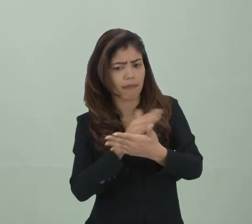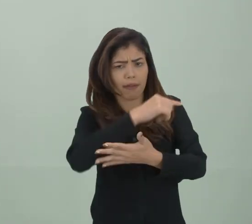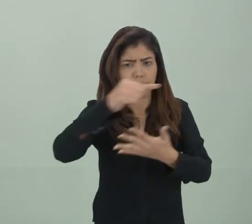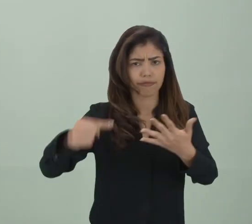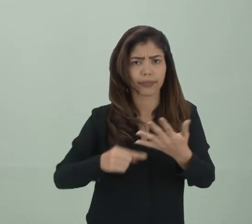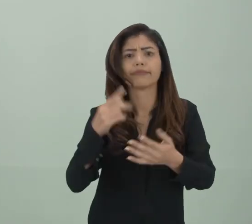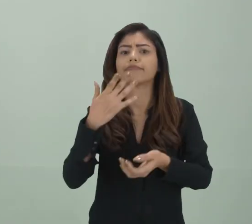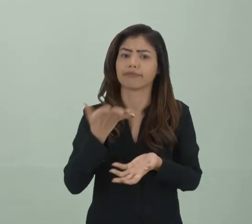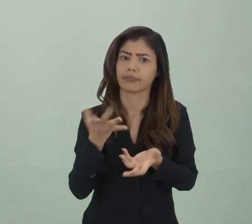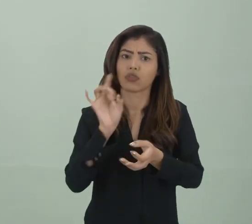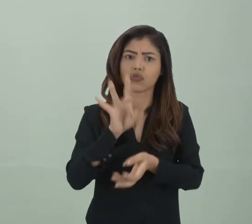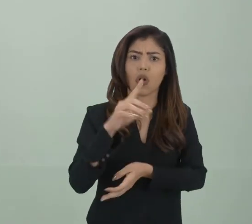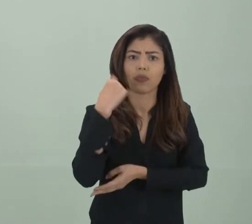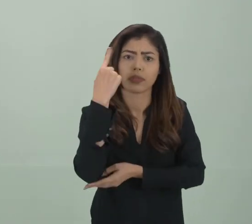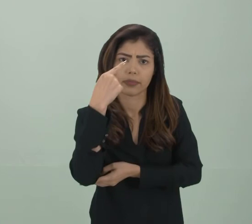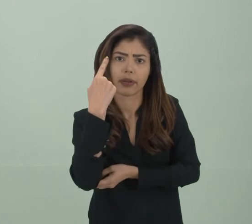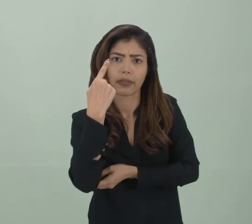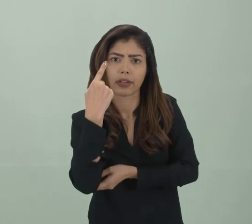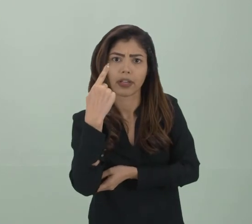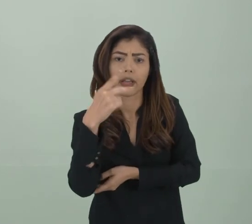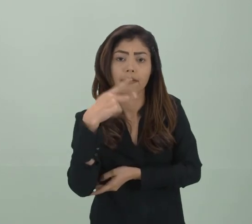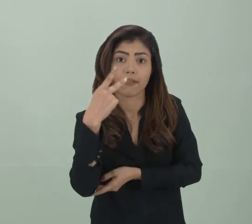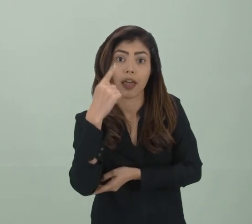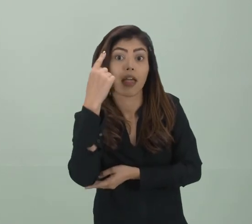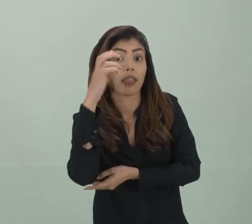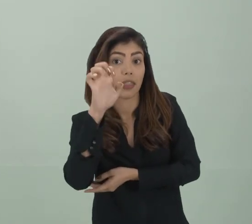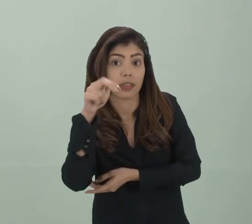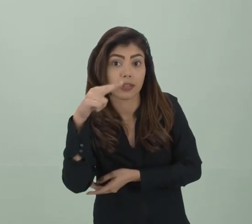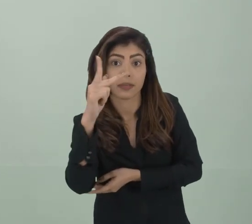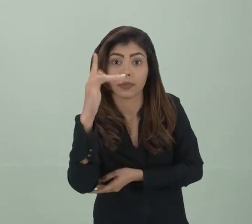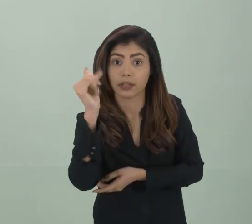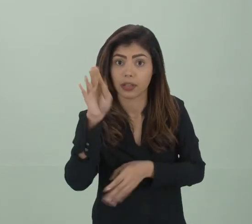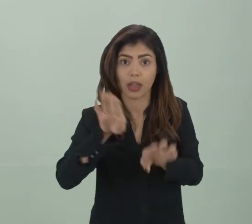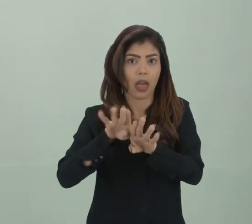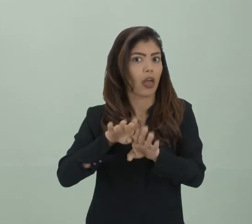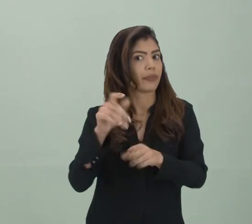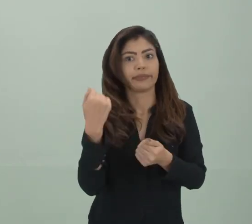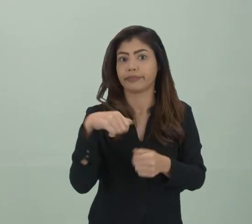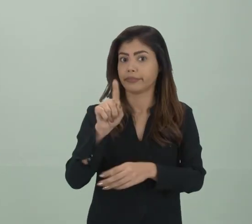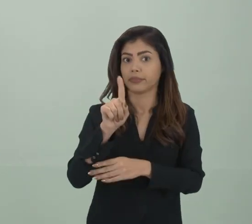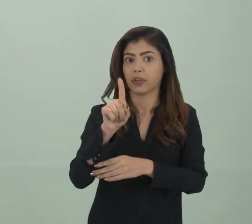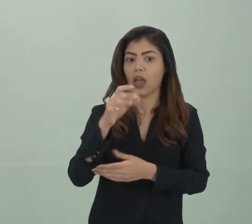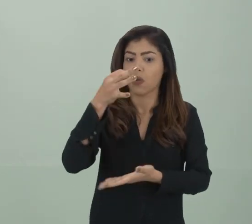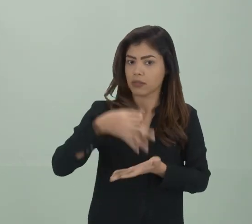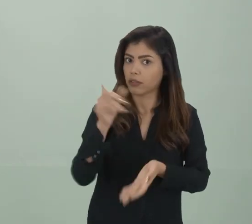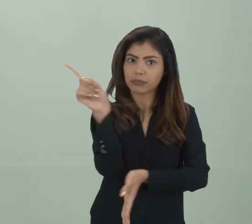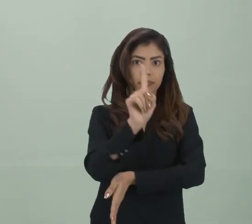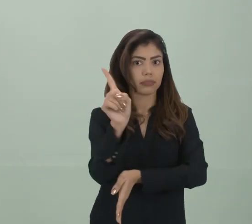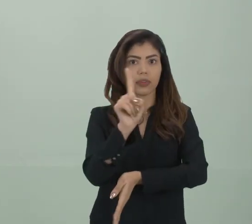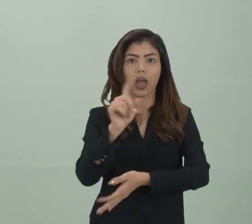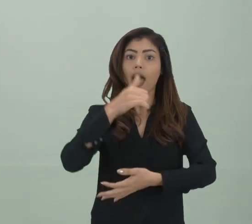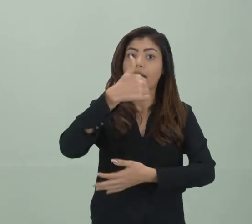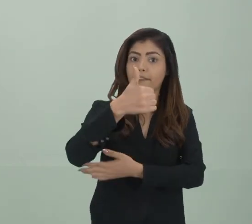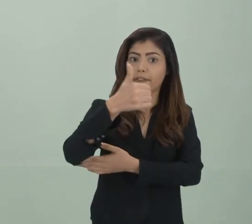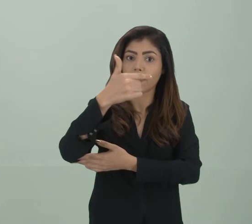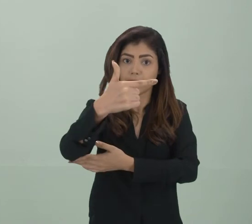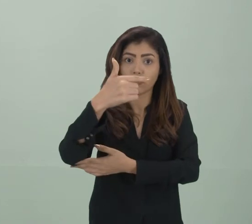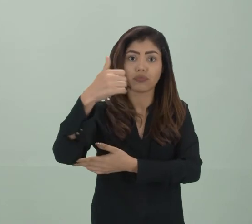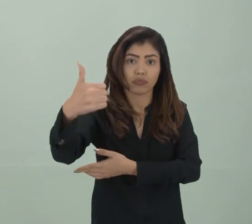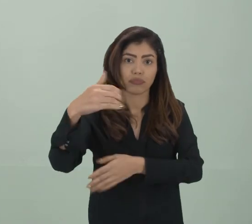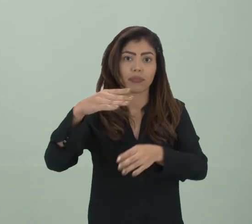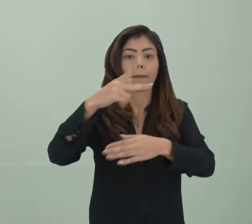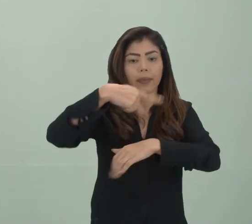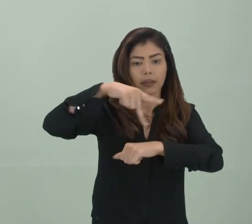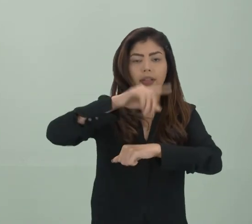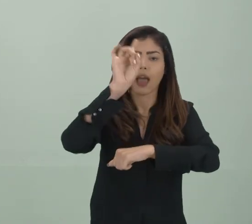Então, falar somente o espanhol que é dito na Espanha não é dizer que é o espanhol correto. São 21 países e